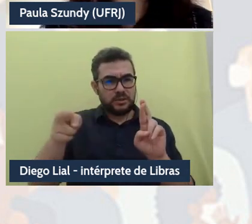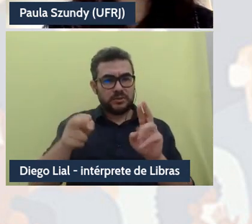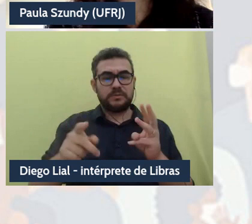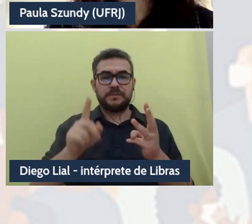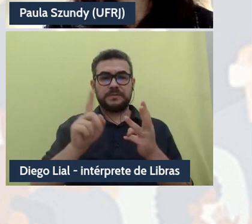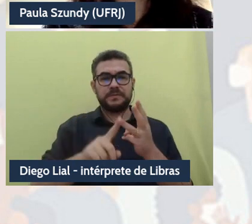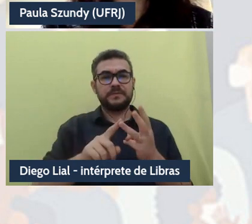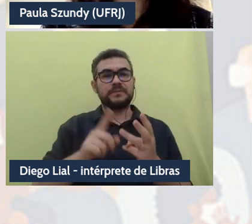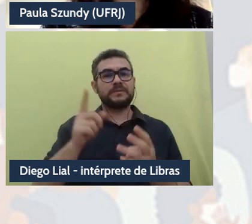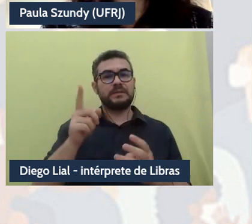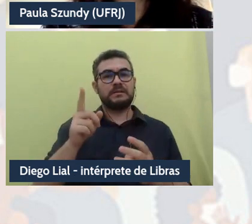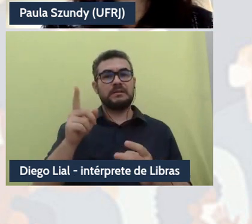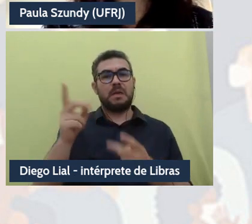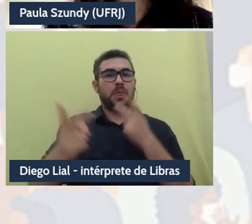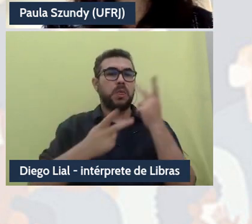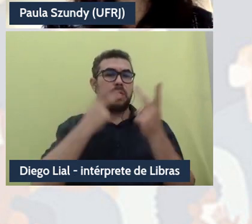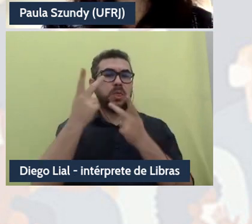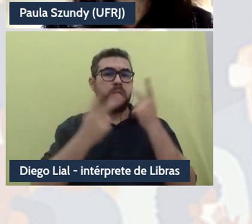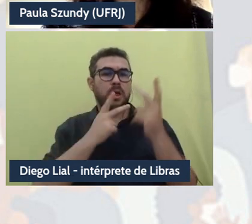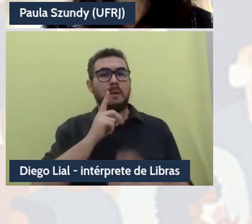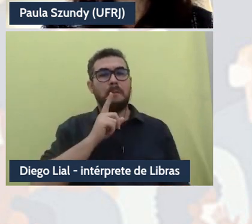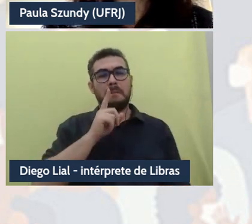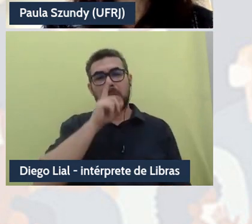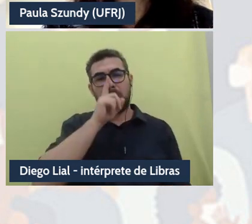embora o neoliberalismo